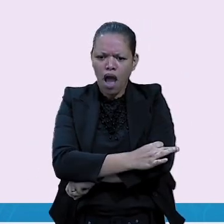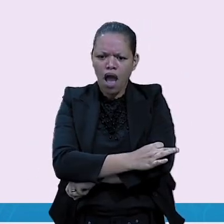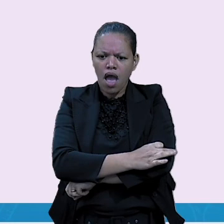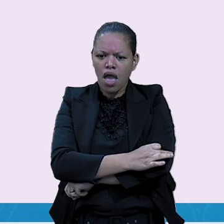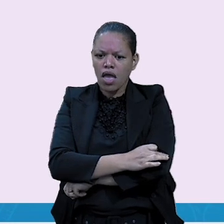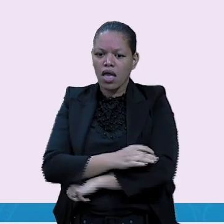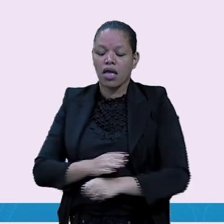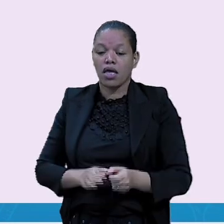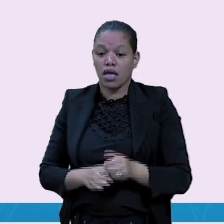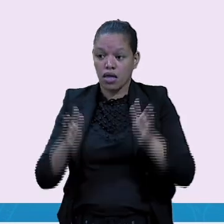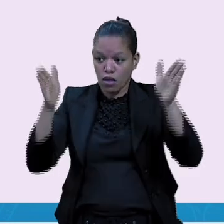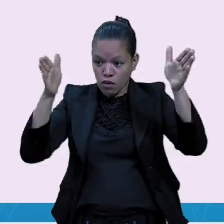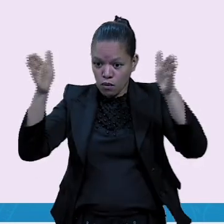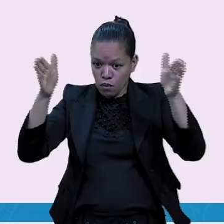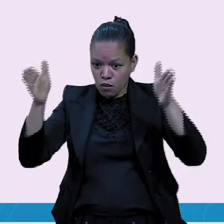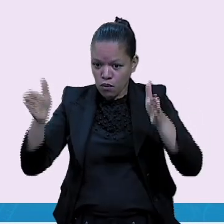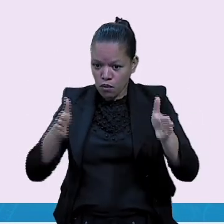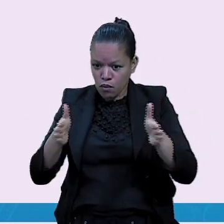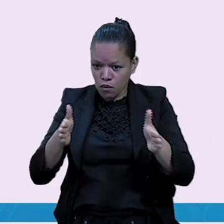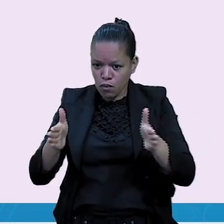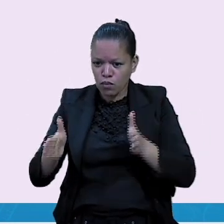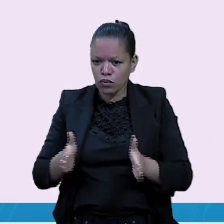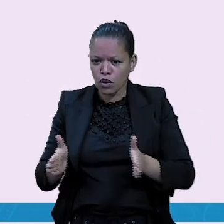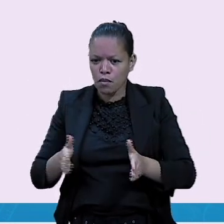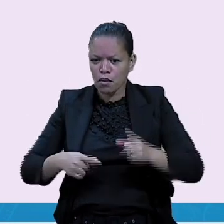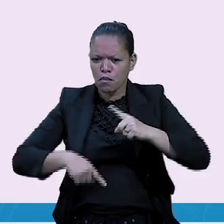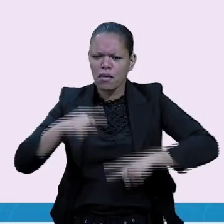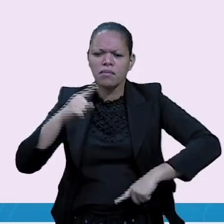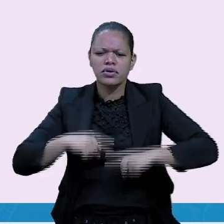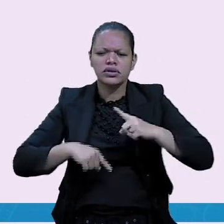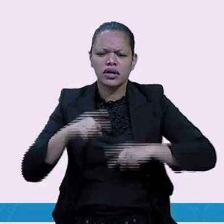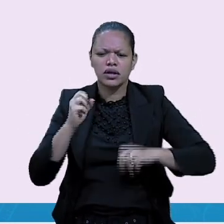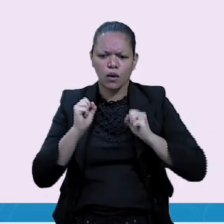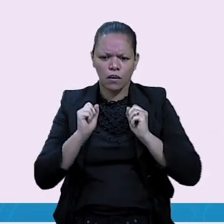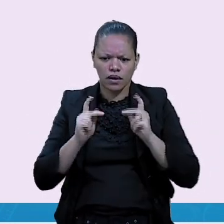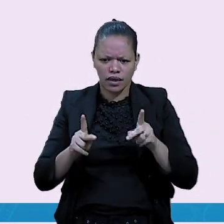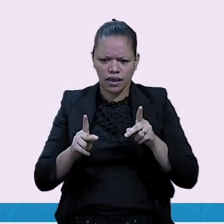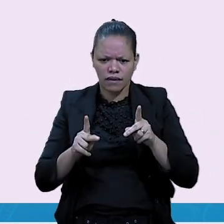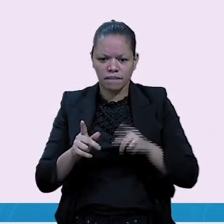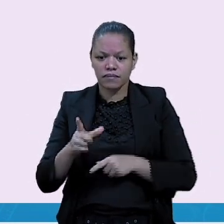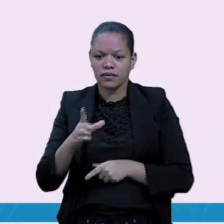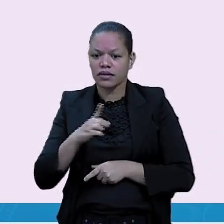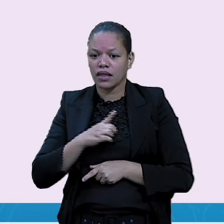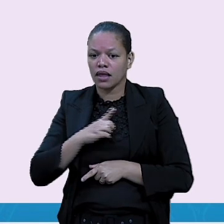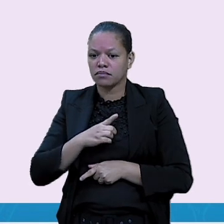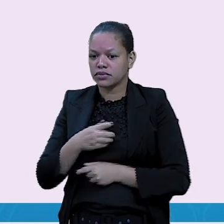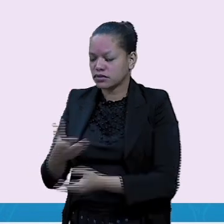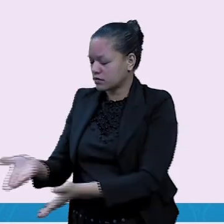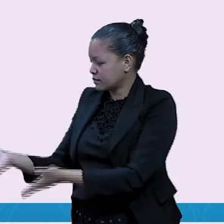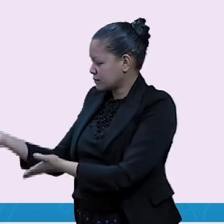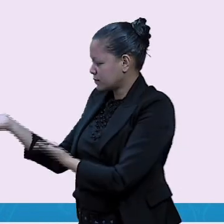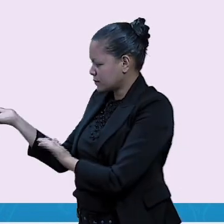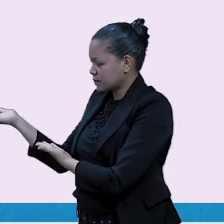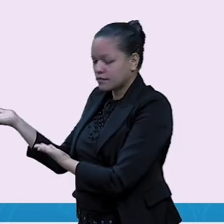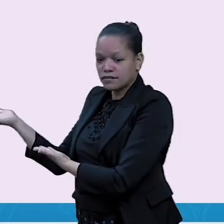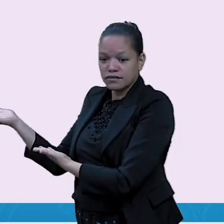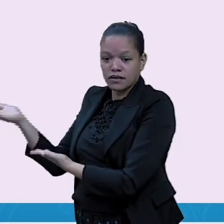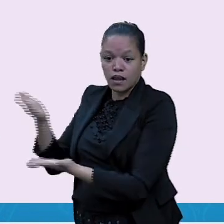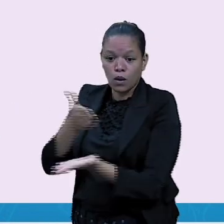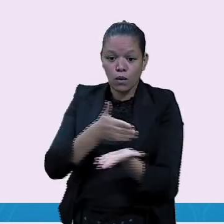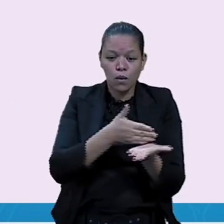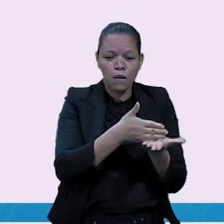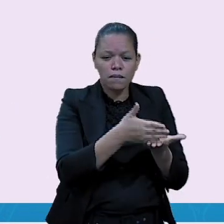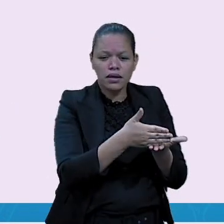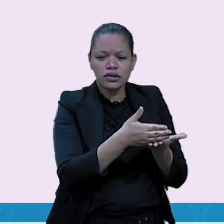olha, bem parecida com essas que a professora trouxe para vocês. Essa régua, ela começa no número 1 e termina no